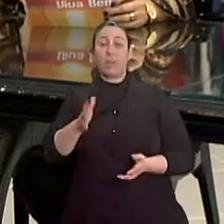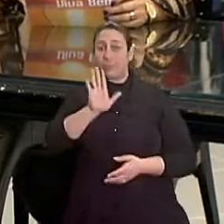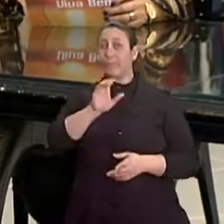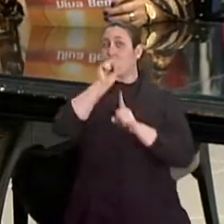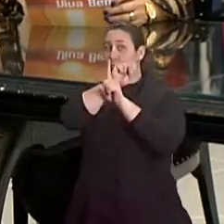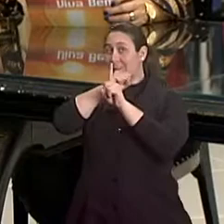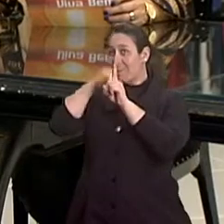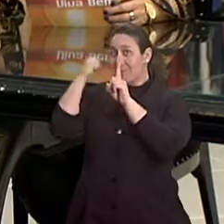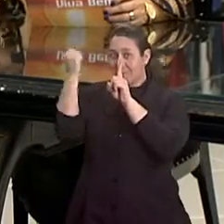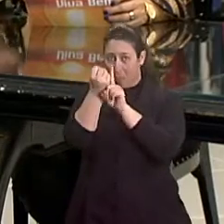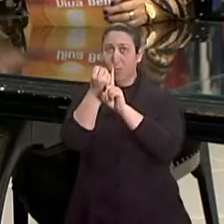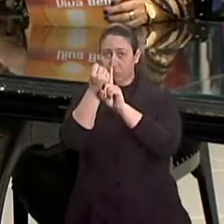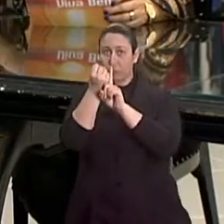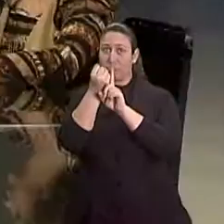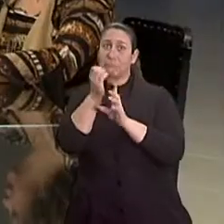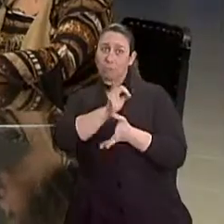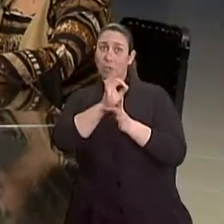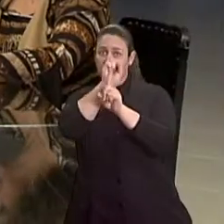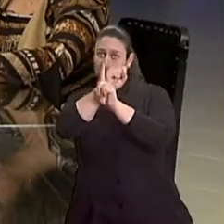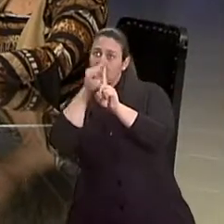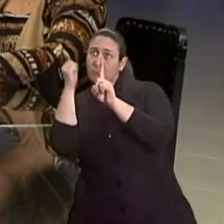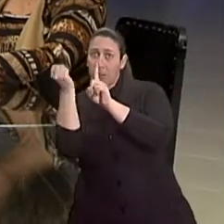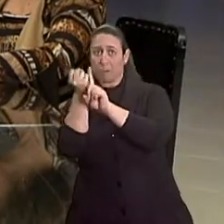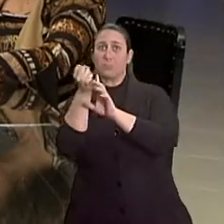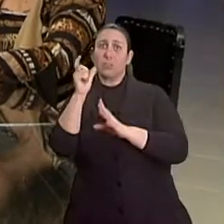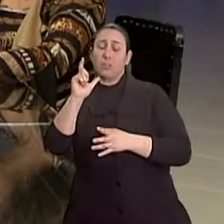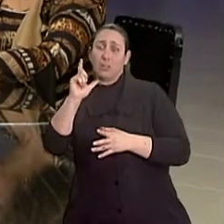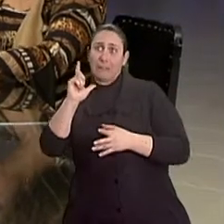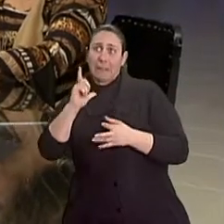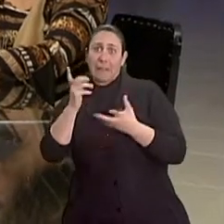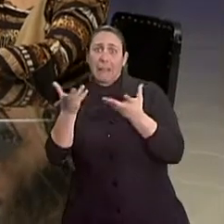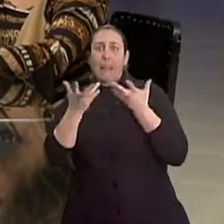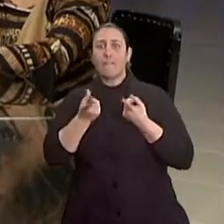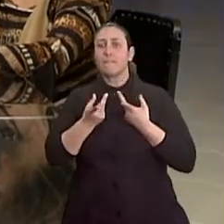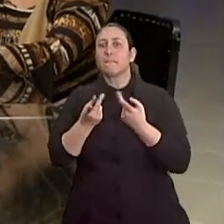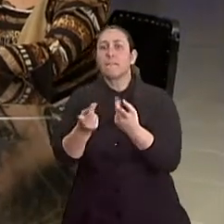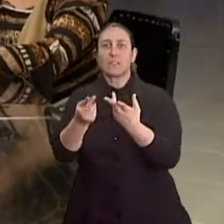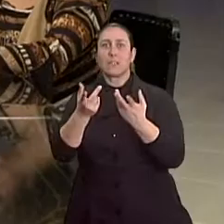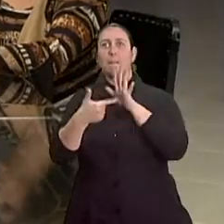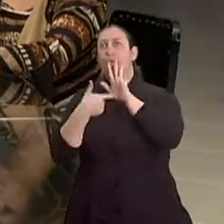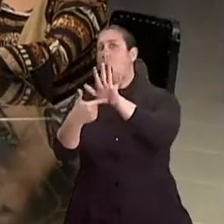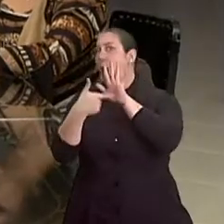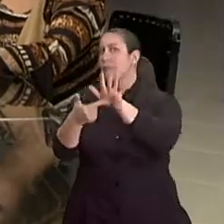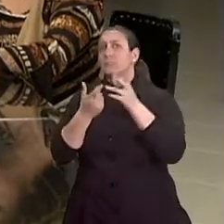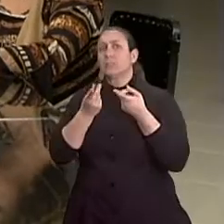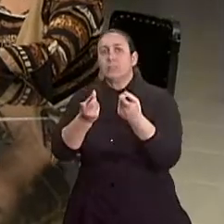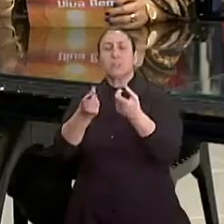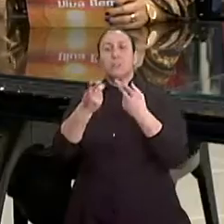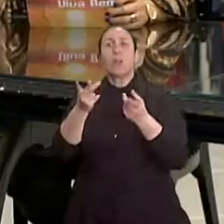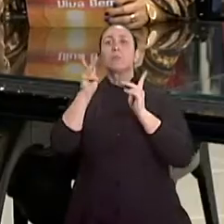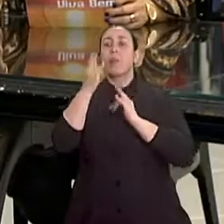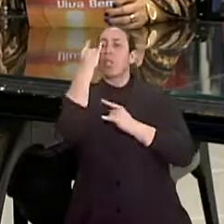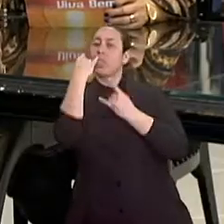sociedade consumista, uma sociedade que quer vender as coisas E uma pessoa dessa idade, por exemplo, quando eu digo dessa